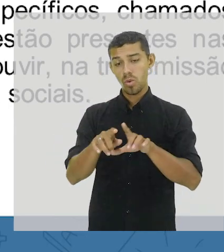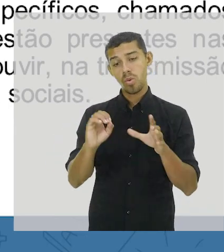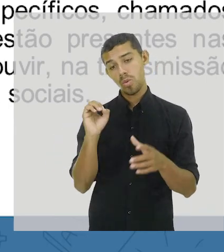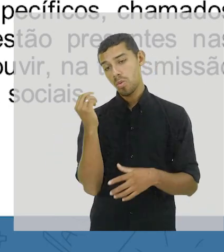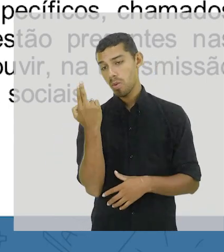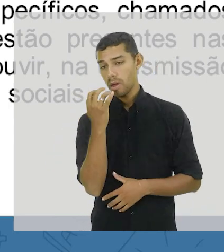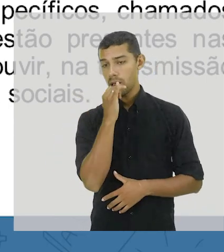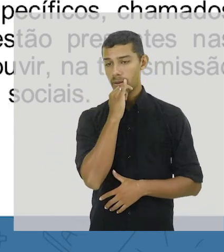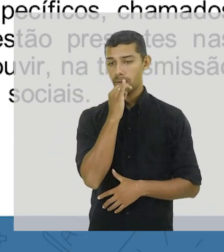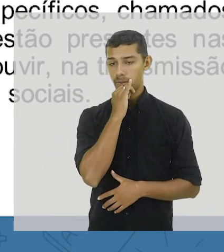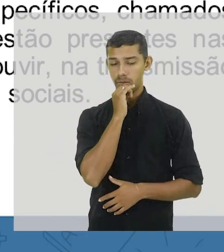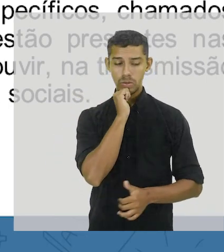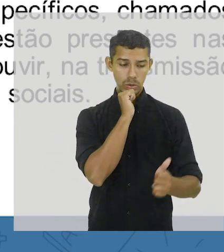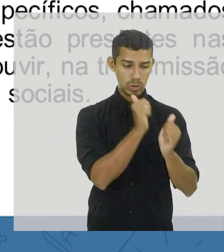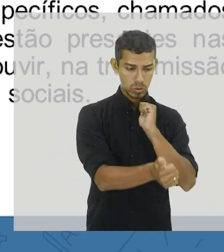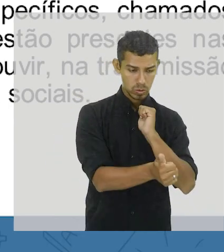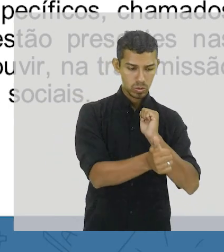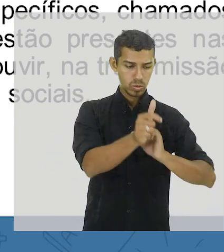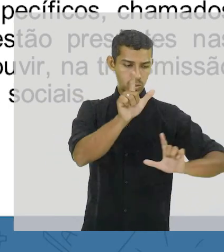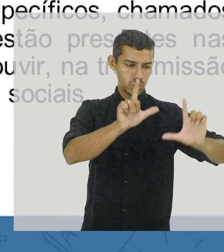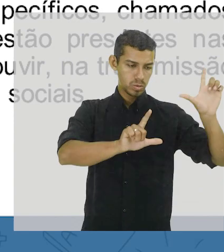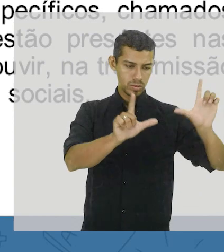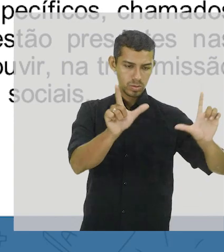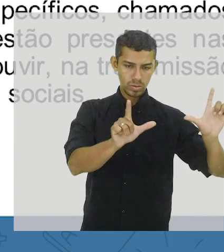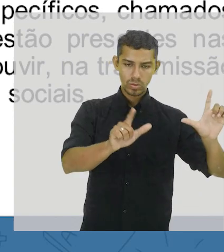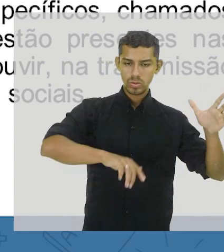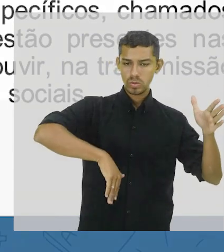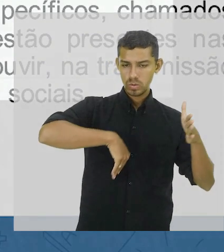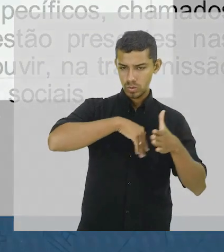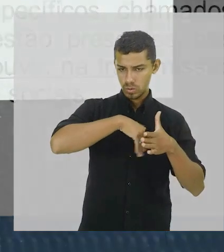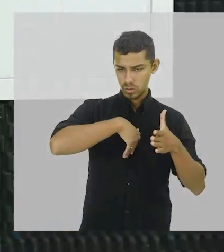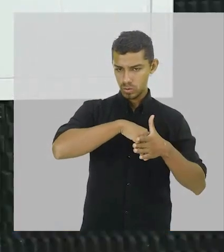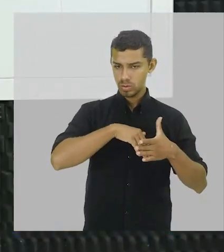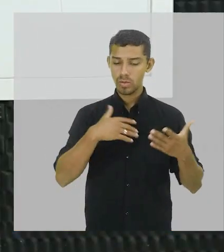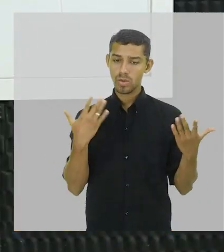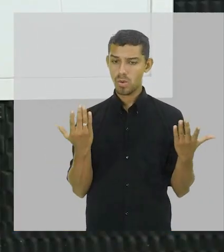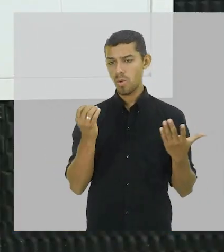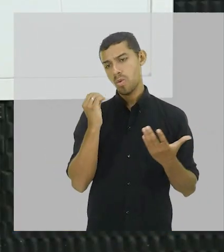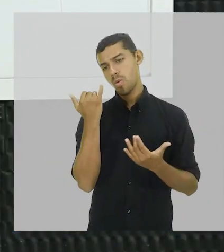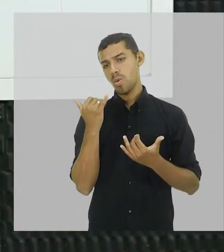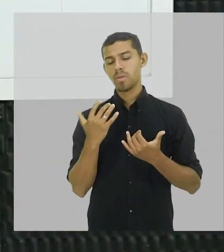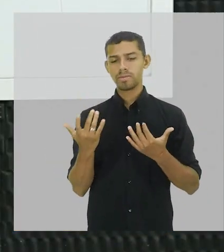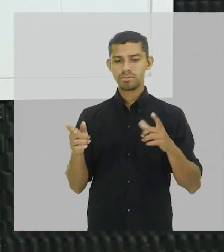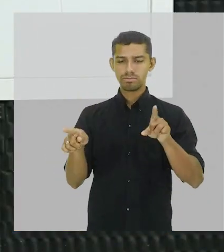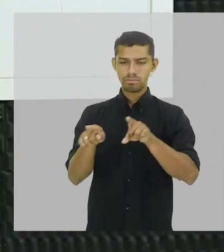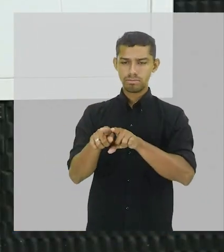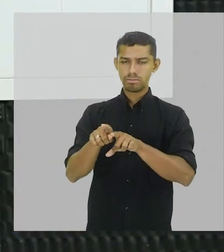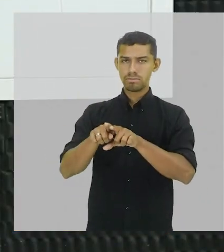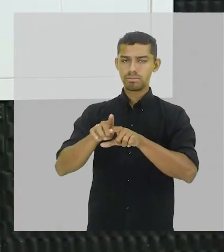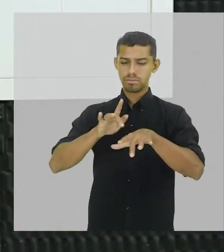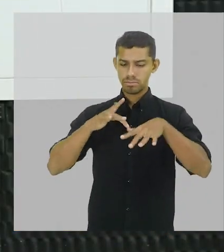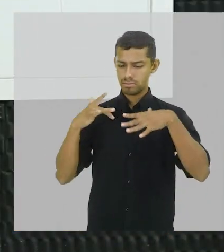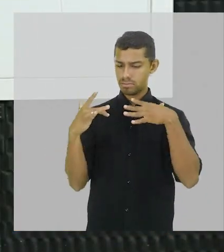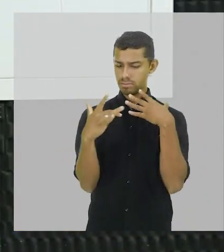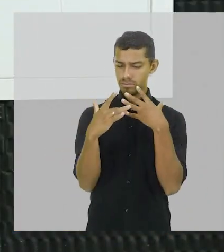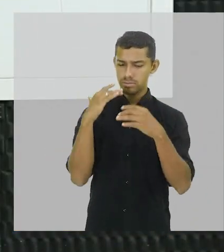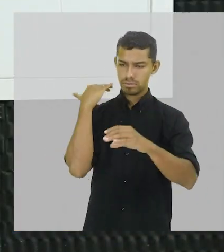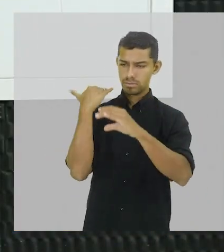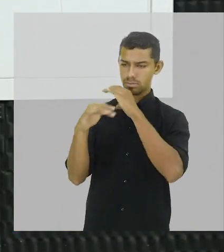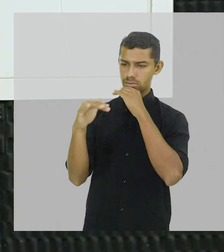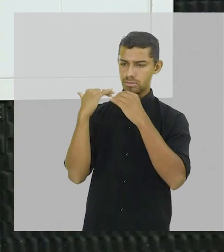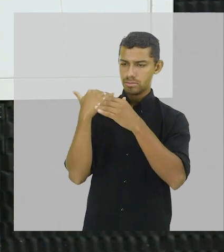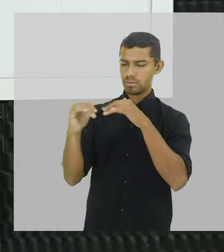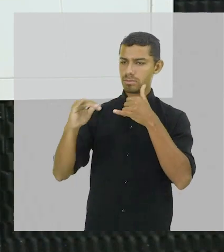transmissão dos jogos de futebol e até nas mensagens enviadas via redes sociais.